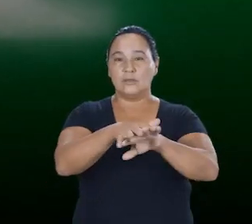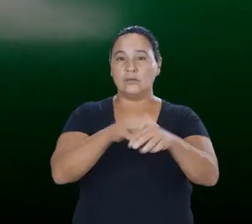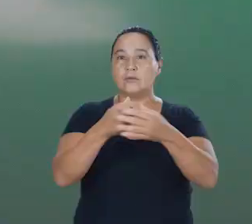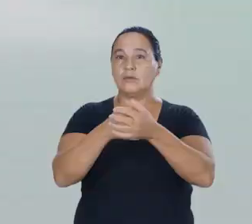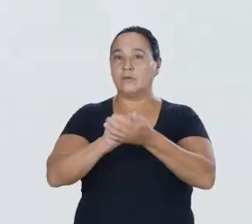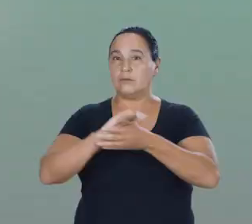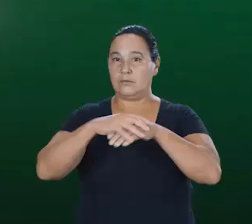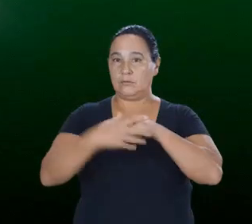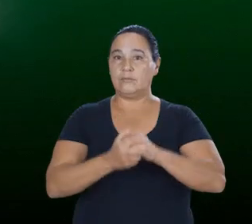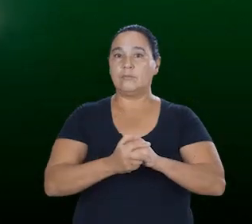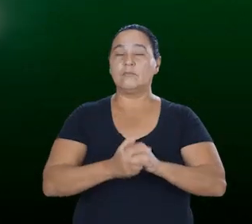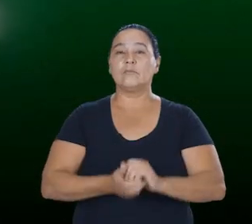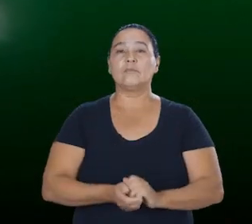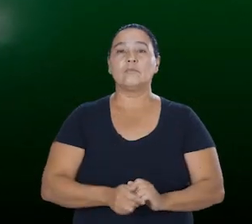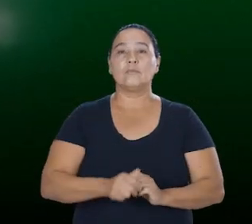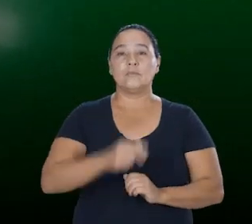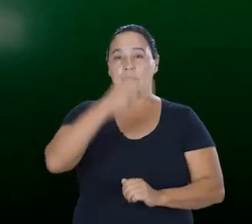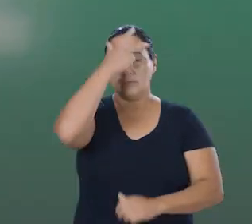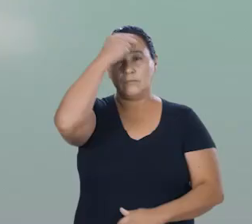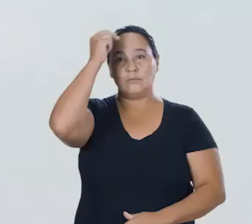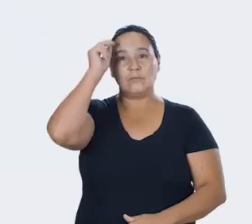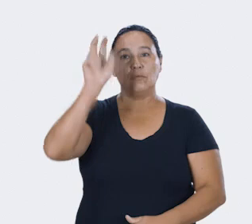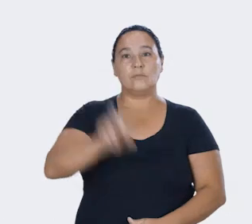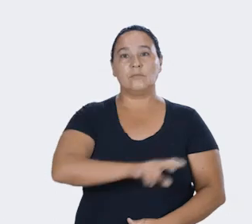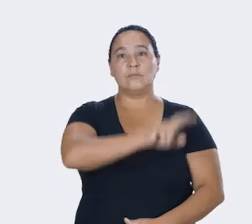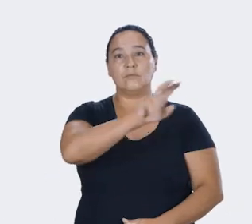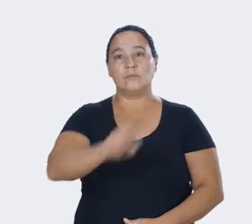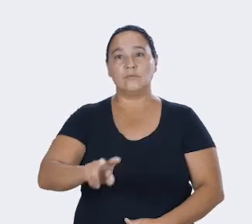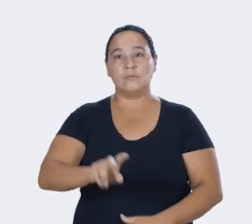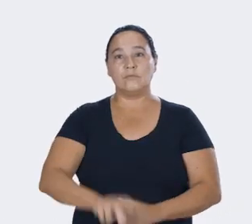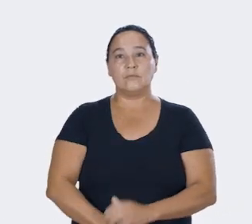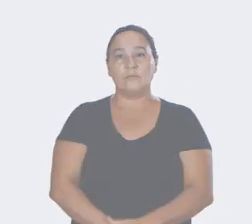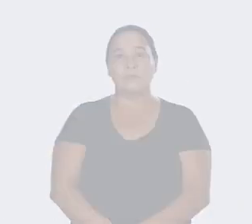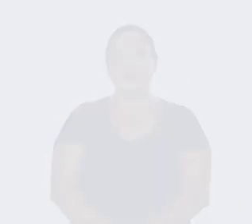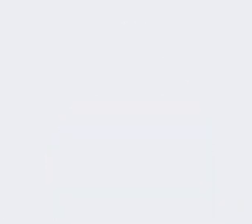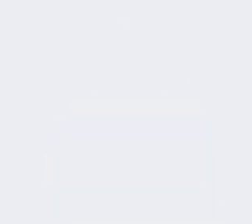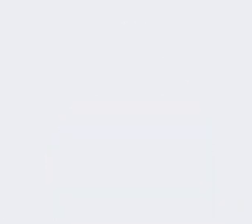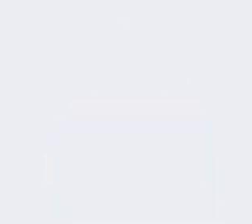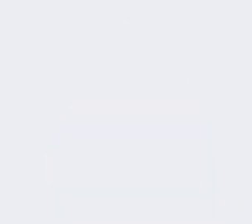aglomere e higienize as mãos. Prefeitura de Xanxerê.